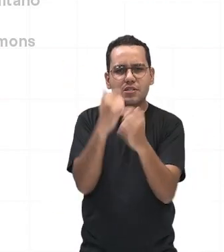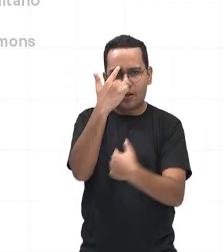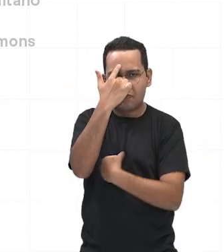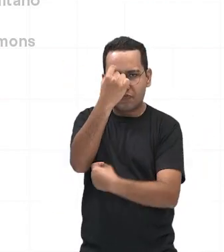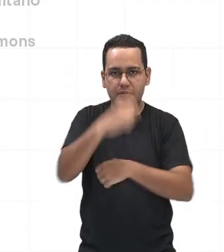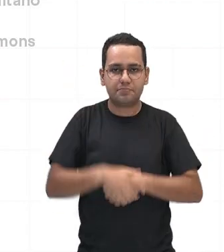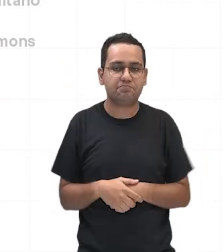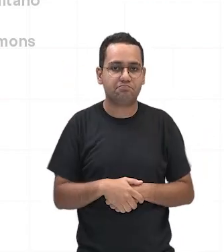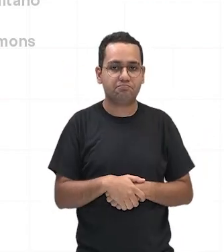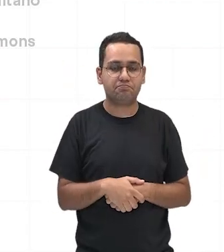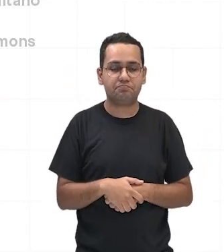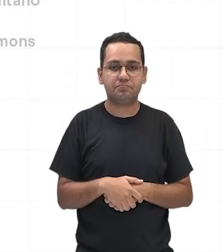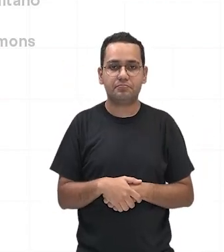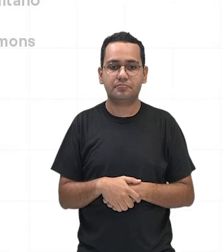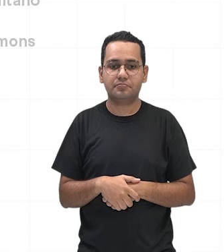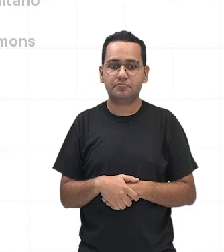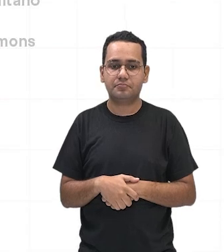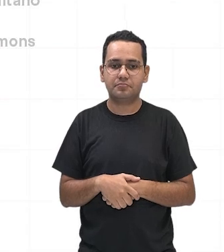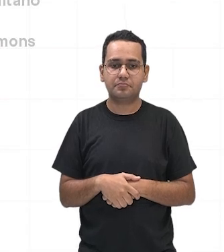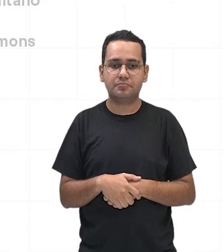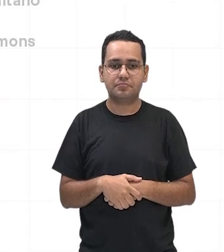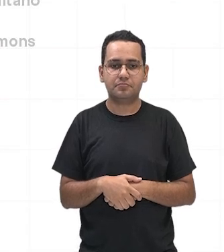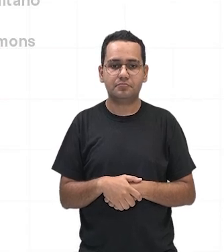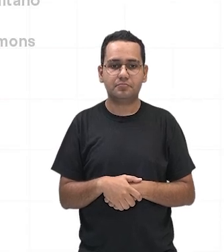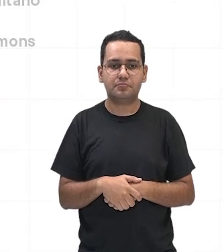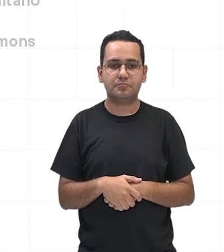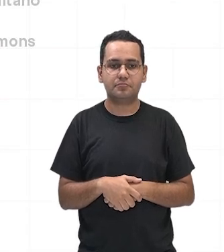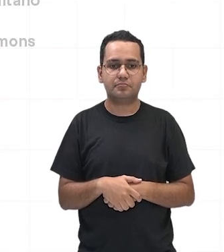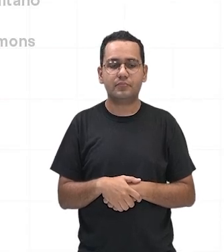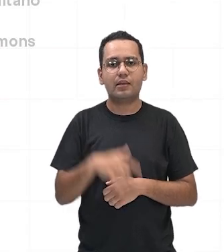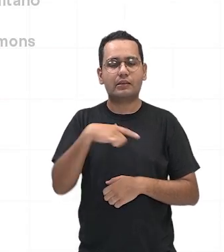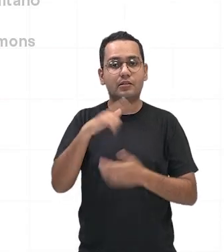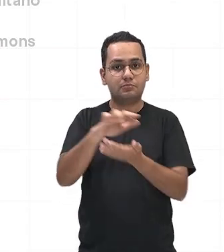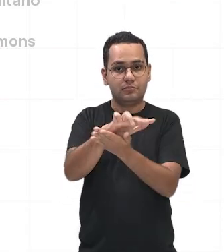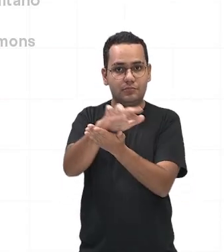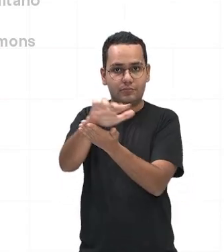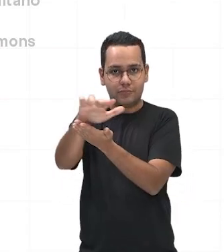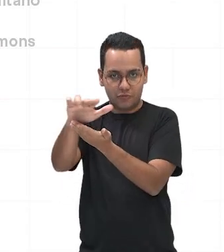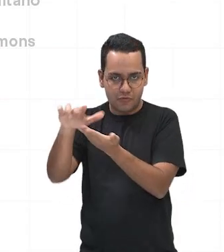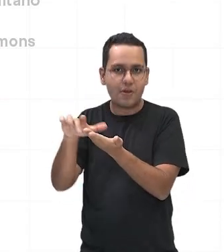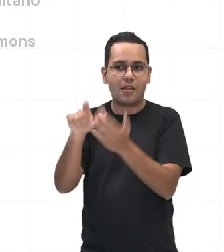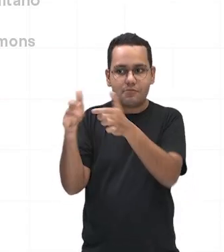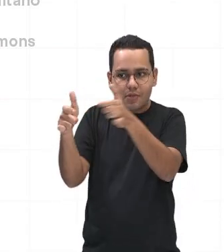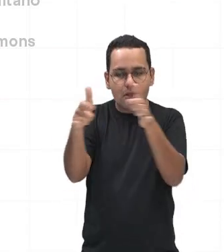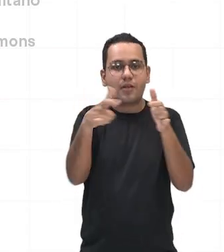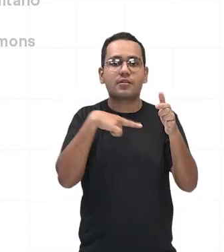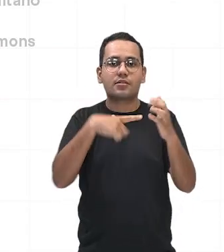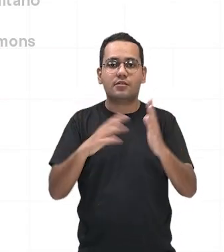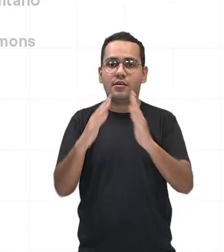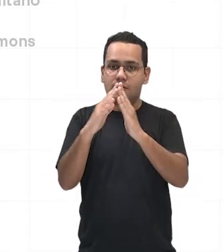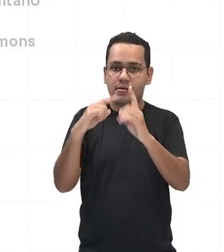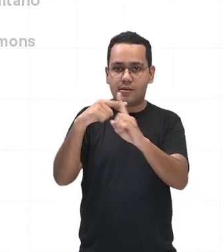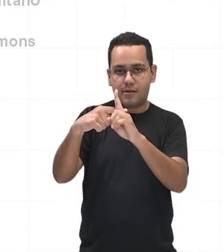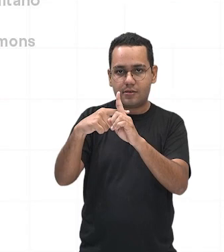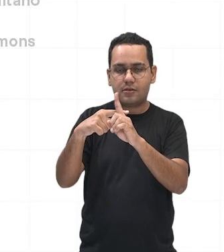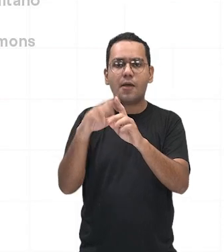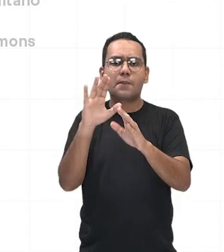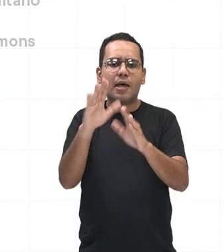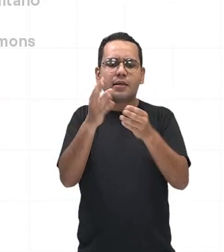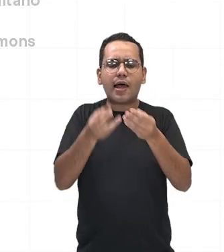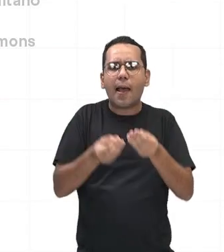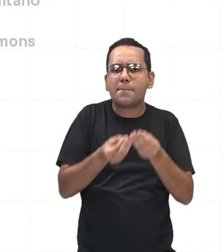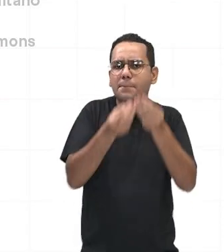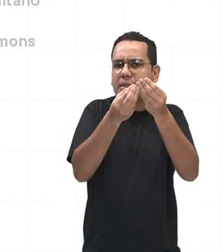O bispo. Então, perceba que temos, então, as igrejas, né? Que são as paróquias. Quem é que faz a missa? É o